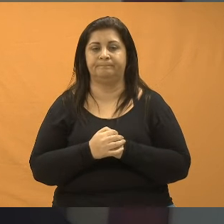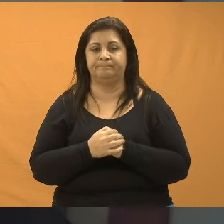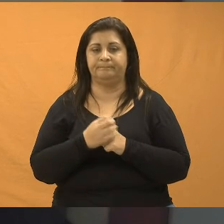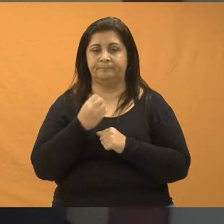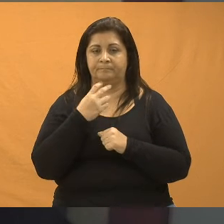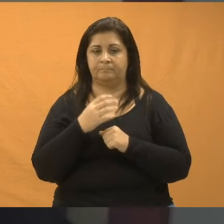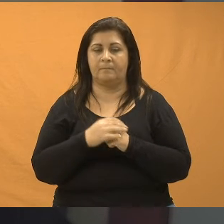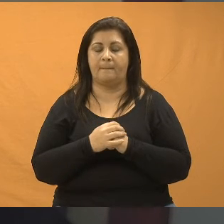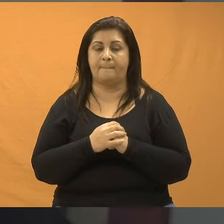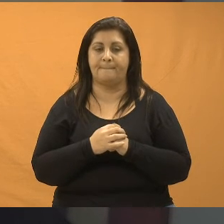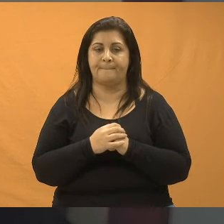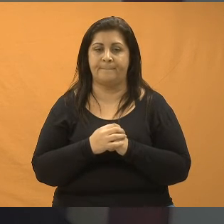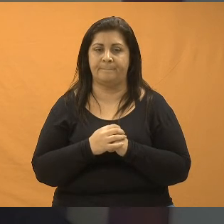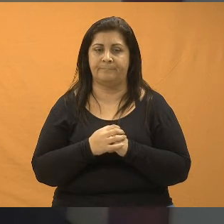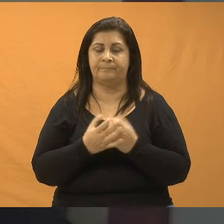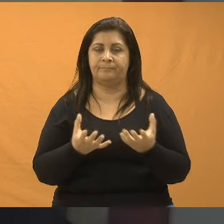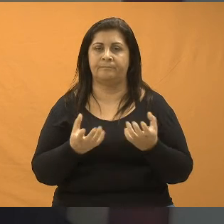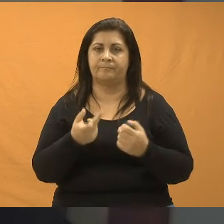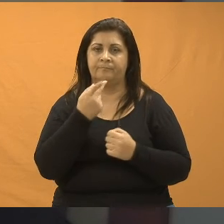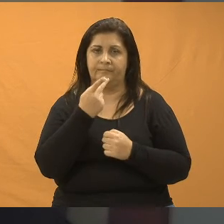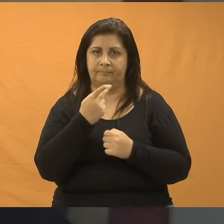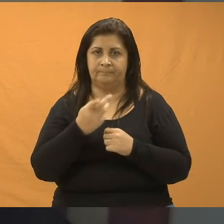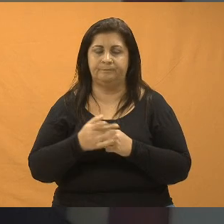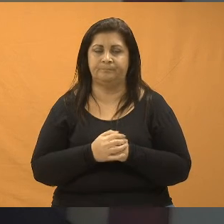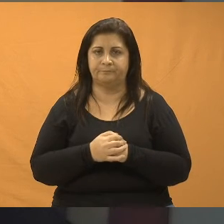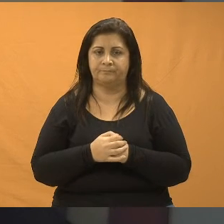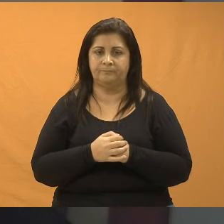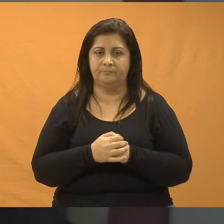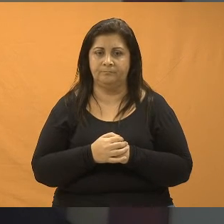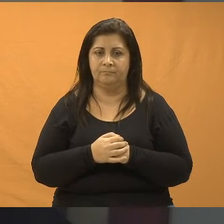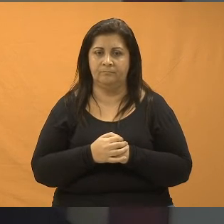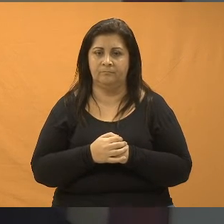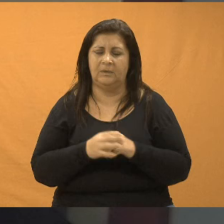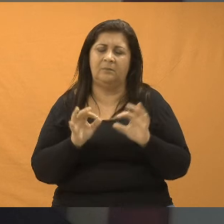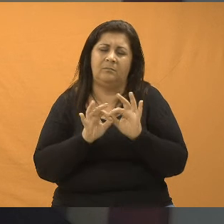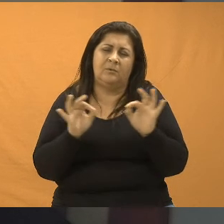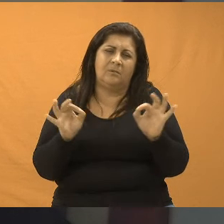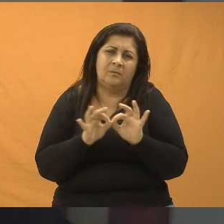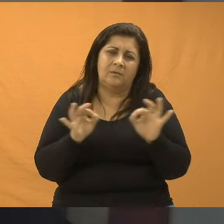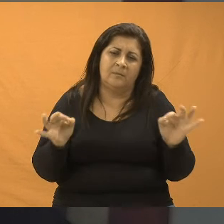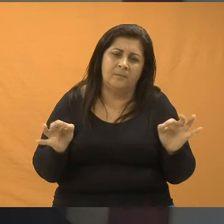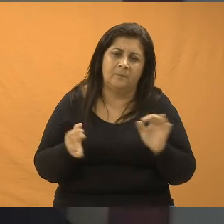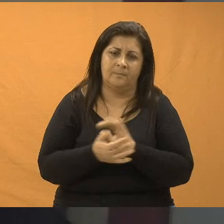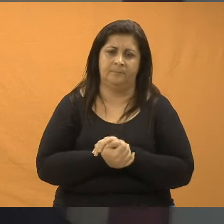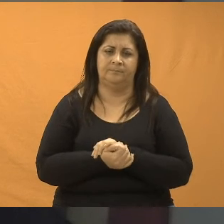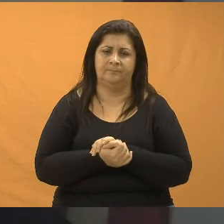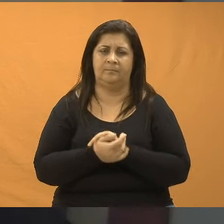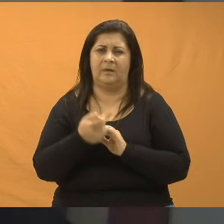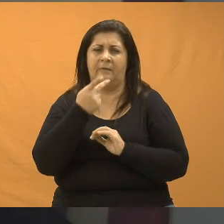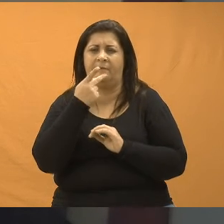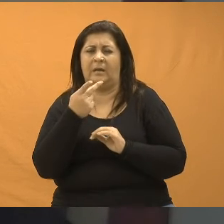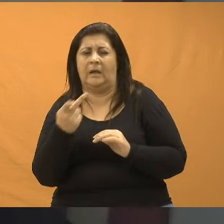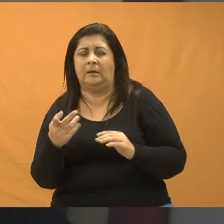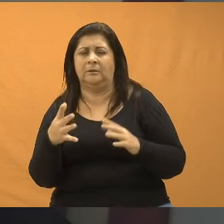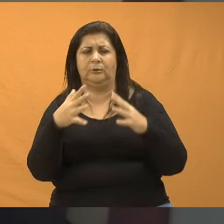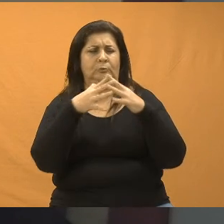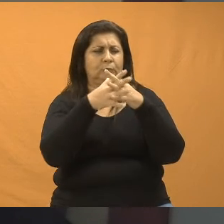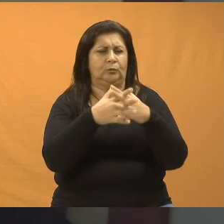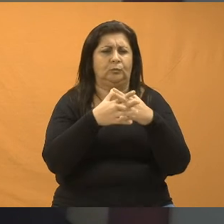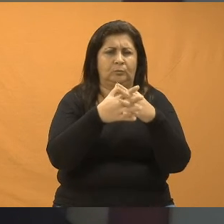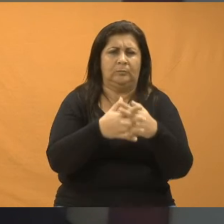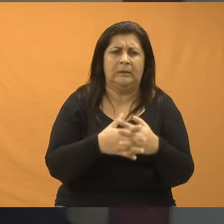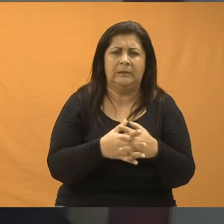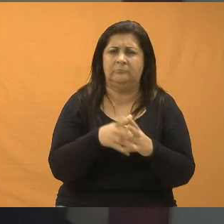isso posto, eu queria dizer o seguinte: como eu sou muito simples, os senhores falaram em complexidade, essas